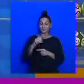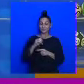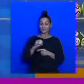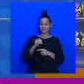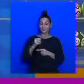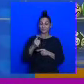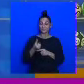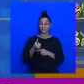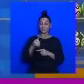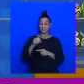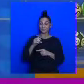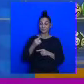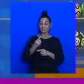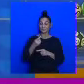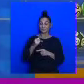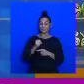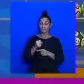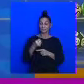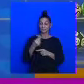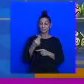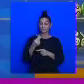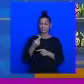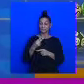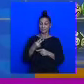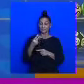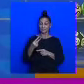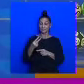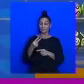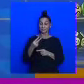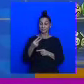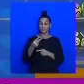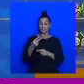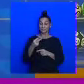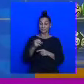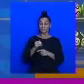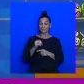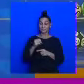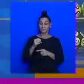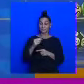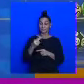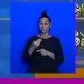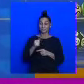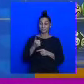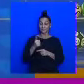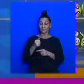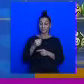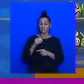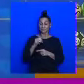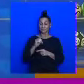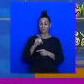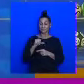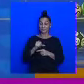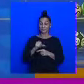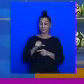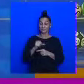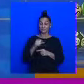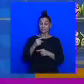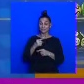13, 06, 18, 22, 02, 11,